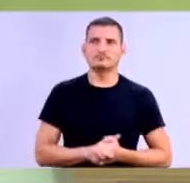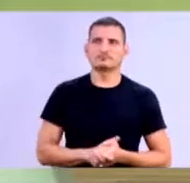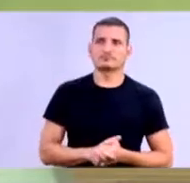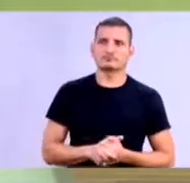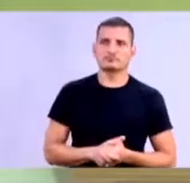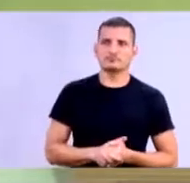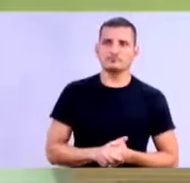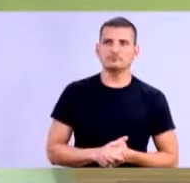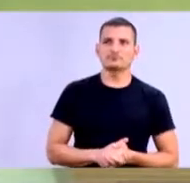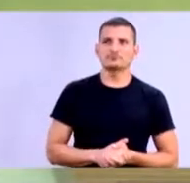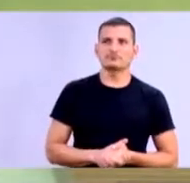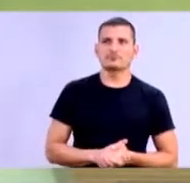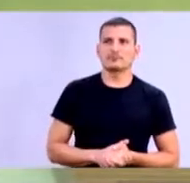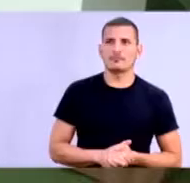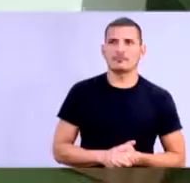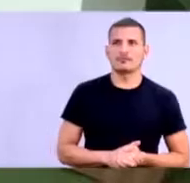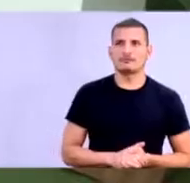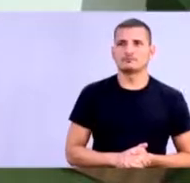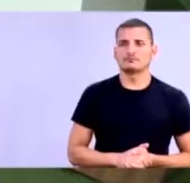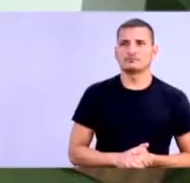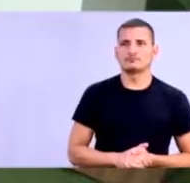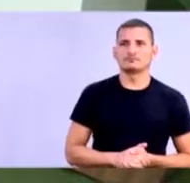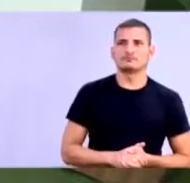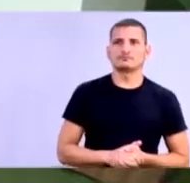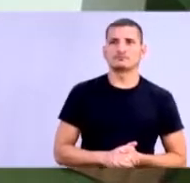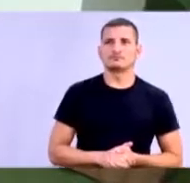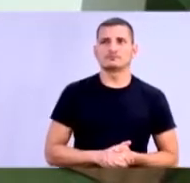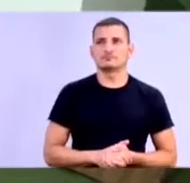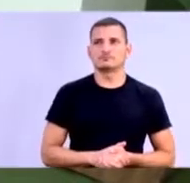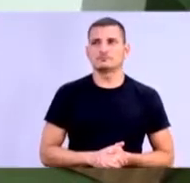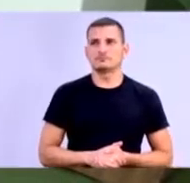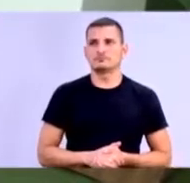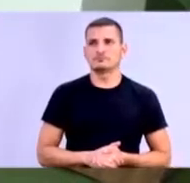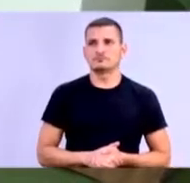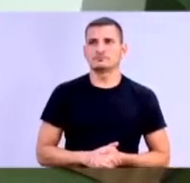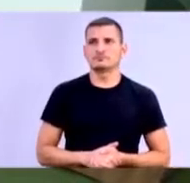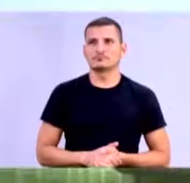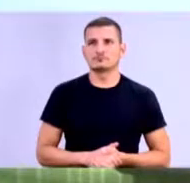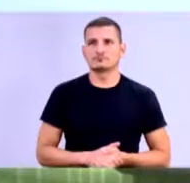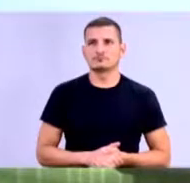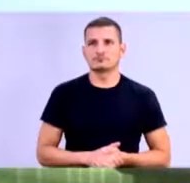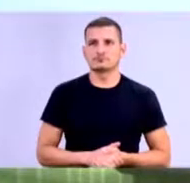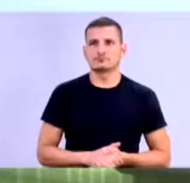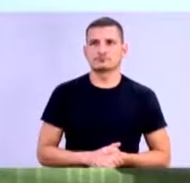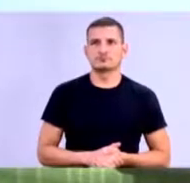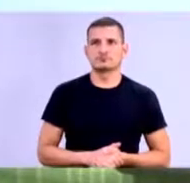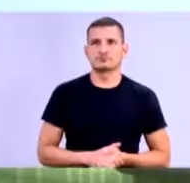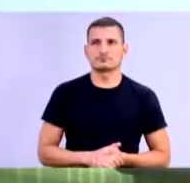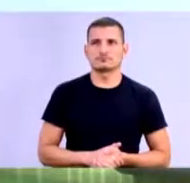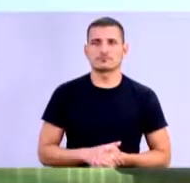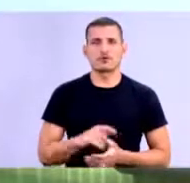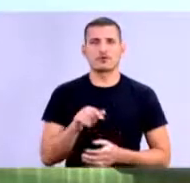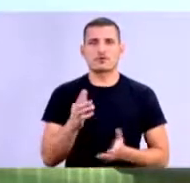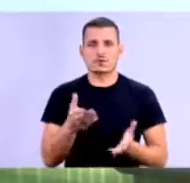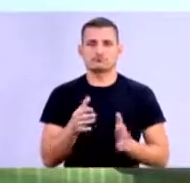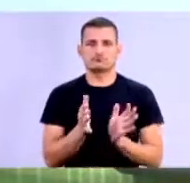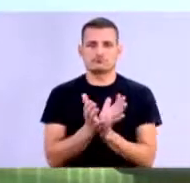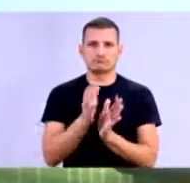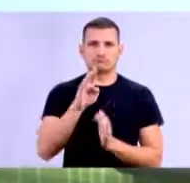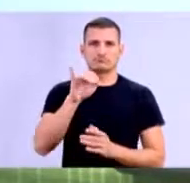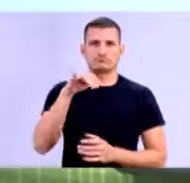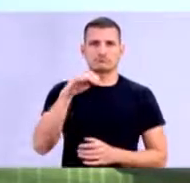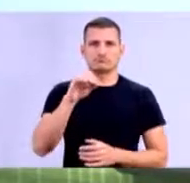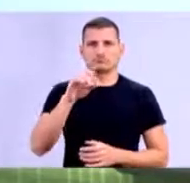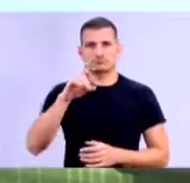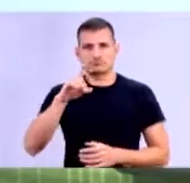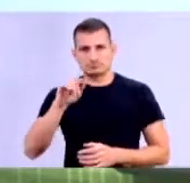carga horária à distância. Nossa, professora, obrigada por sua orientação. Por nada. Essa modalidade nós nem trouxemos aqui, né? Mas